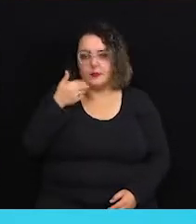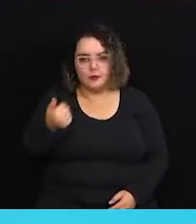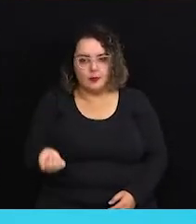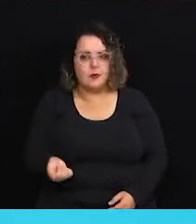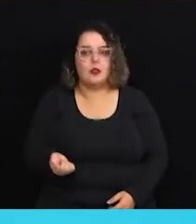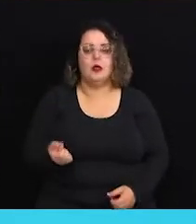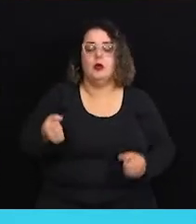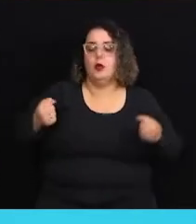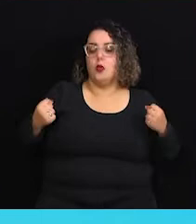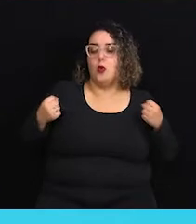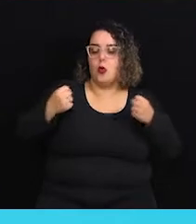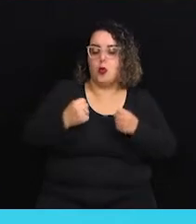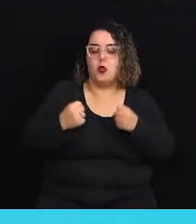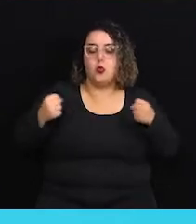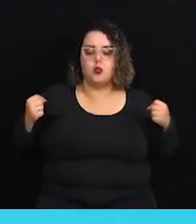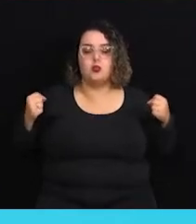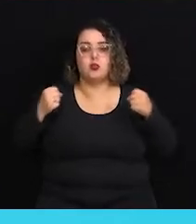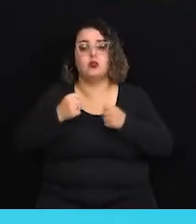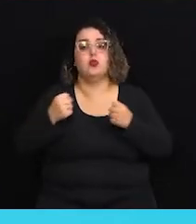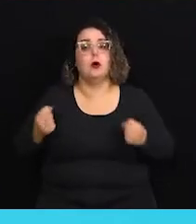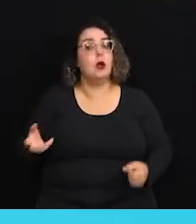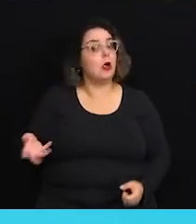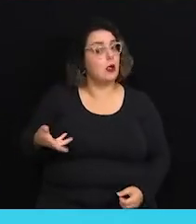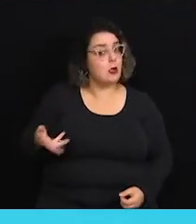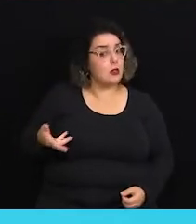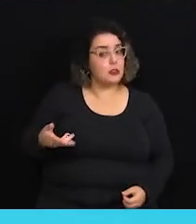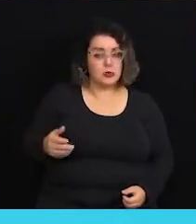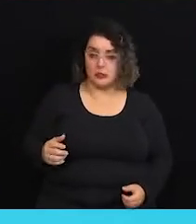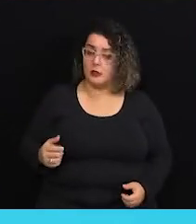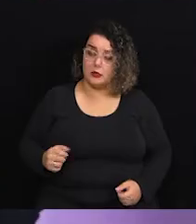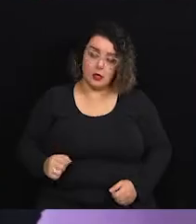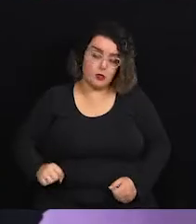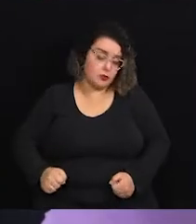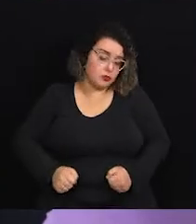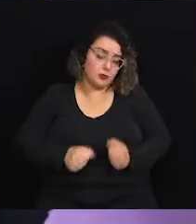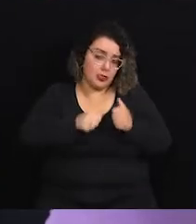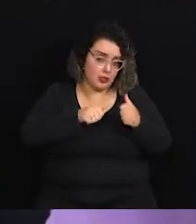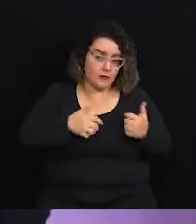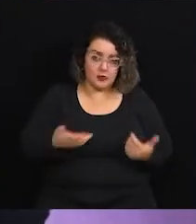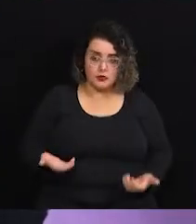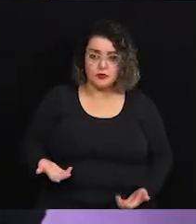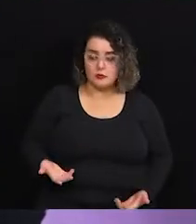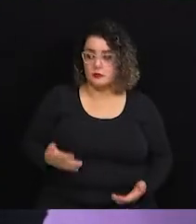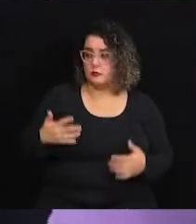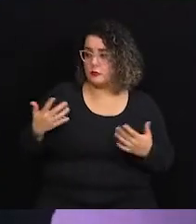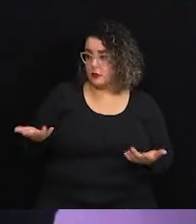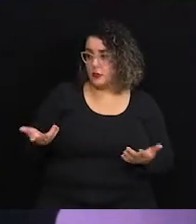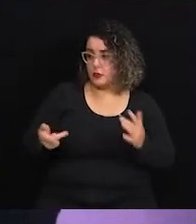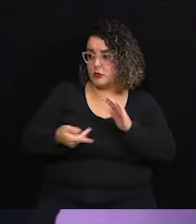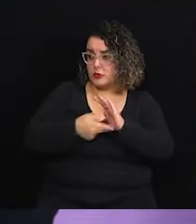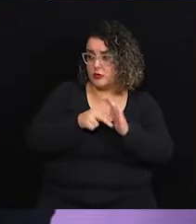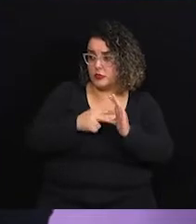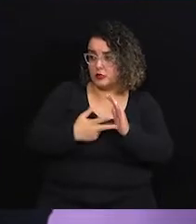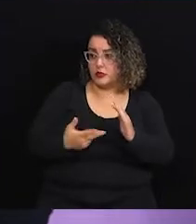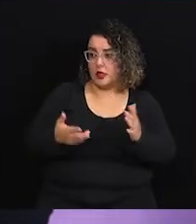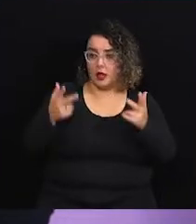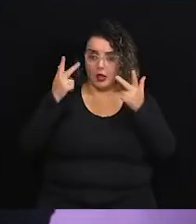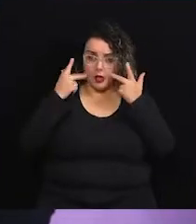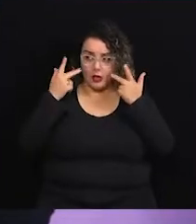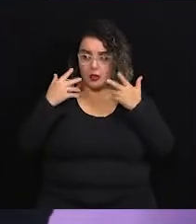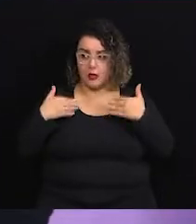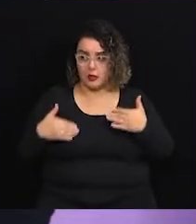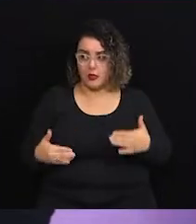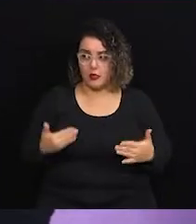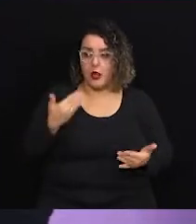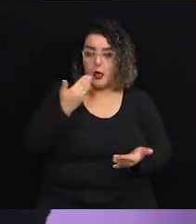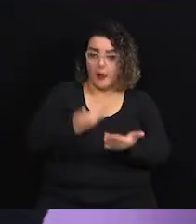para praticar atividade física e acelerar os nossos ganhos, né? Então isso quer dizer que ele naturalmente já está